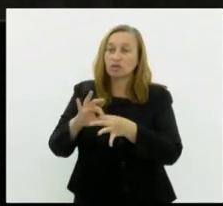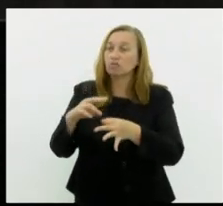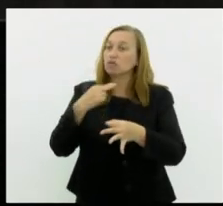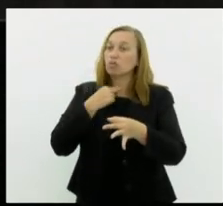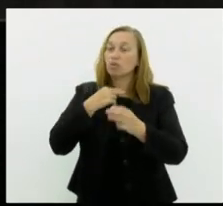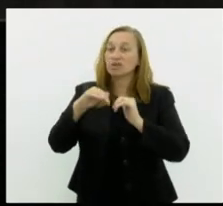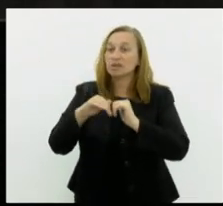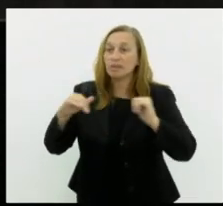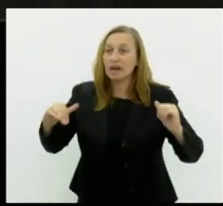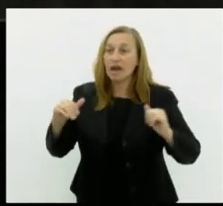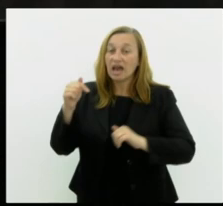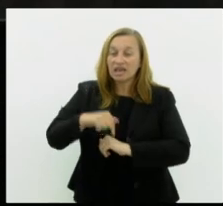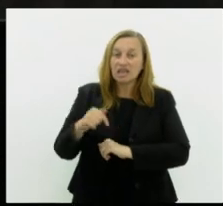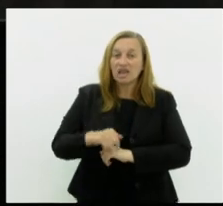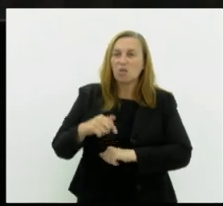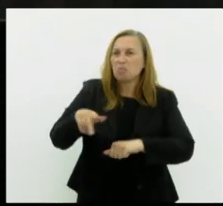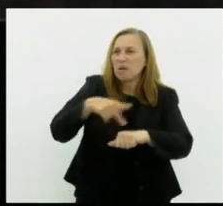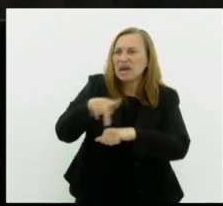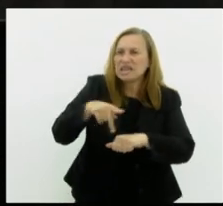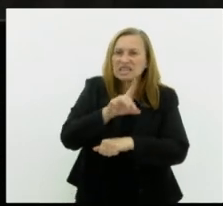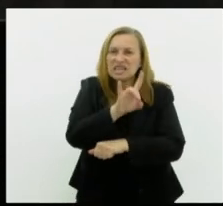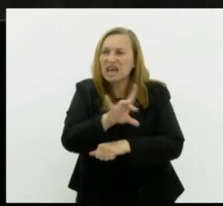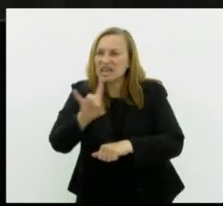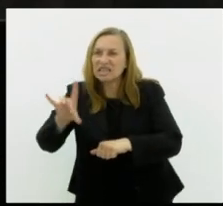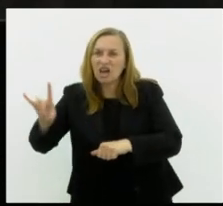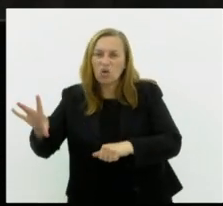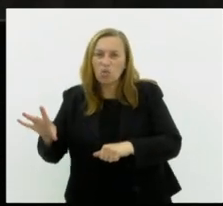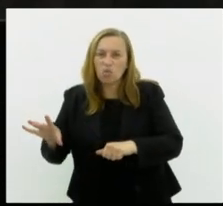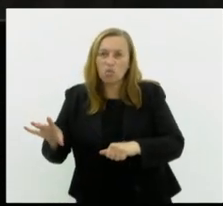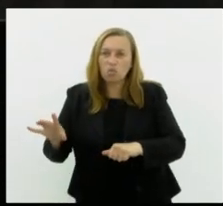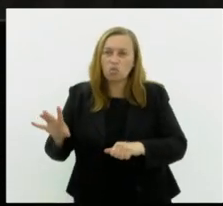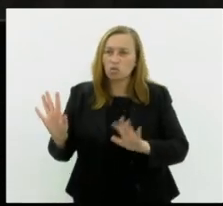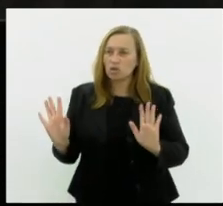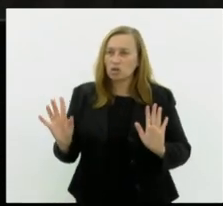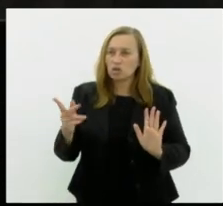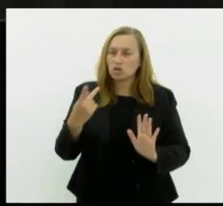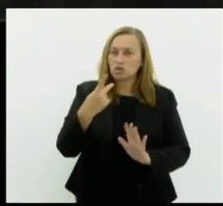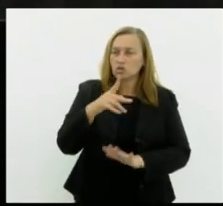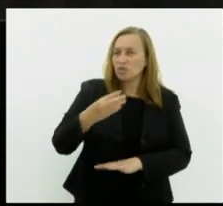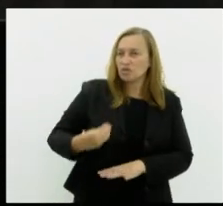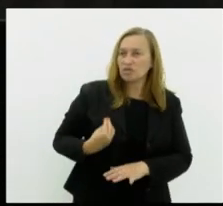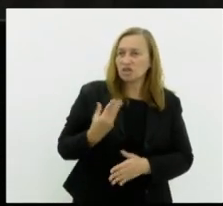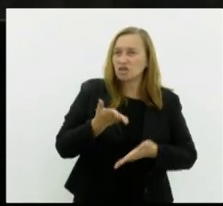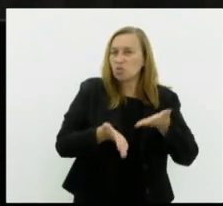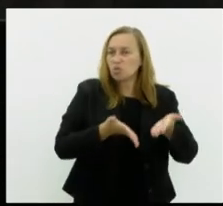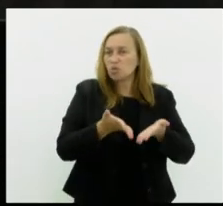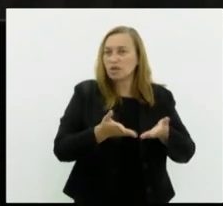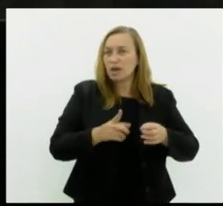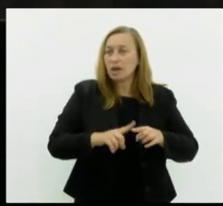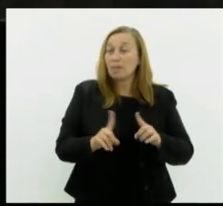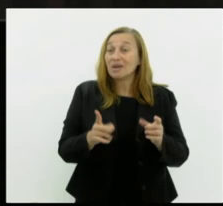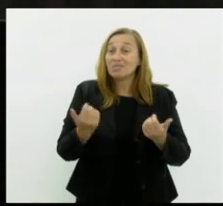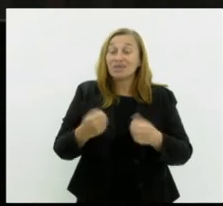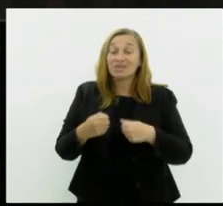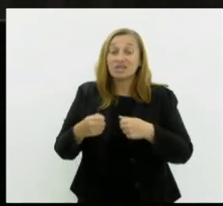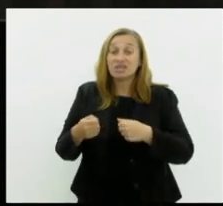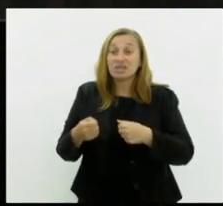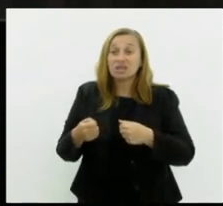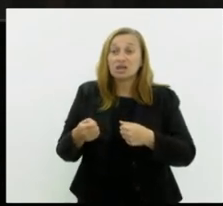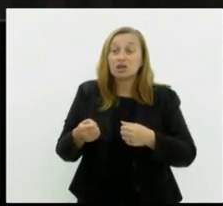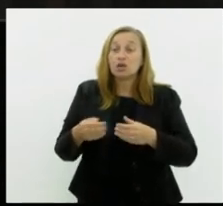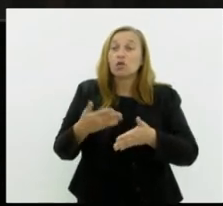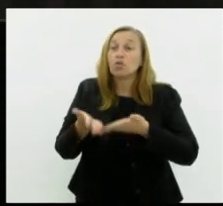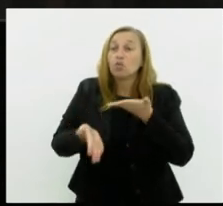país que cada um cuida da sua vida se, e ninguém cuida do todo.